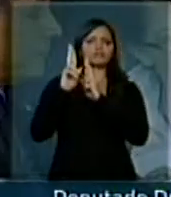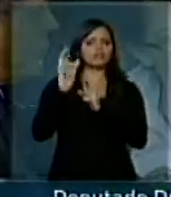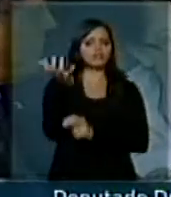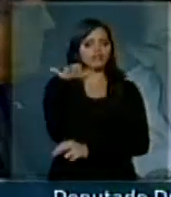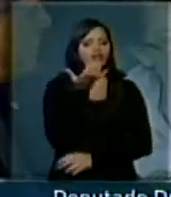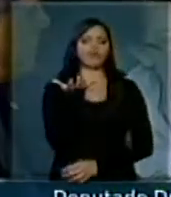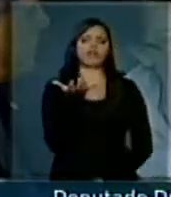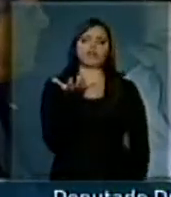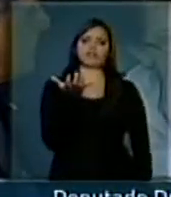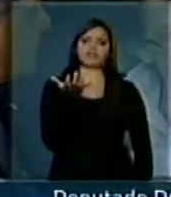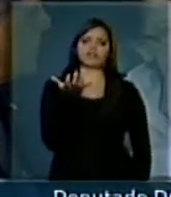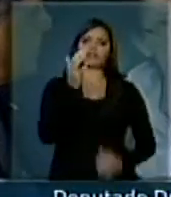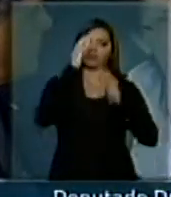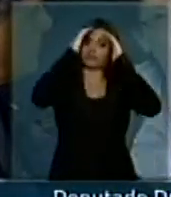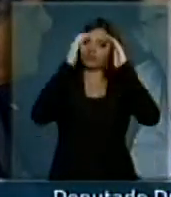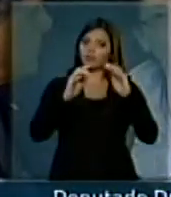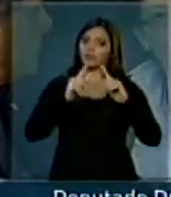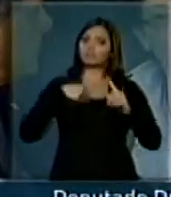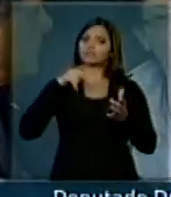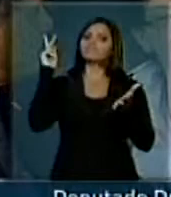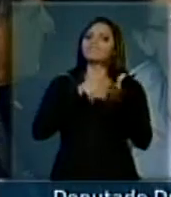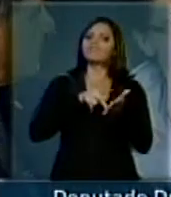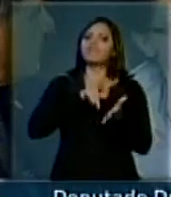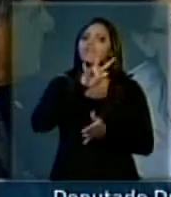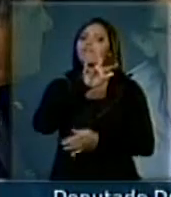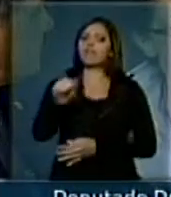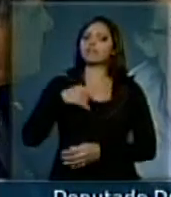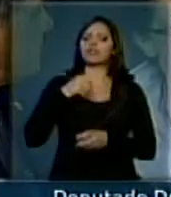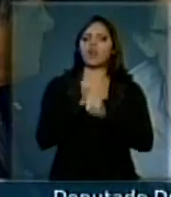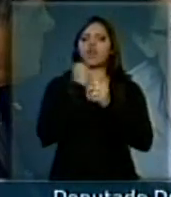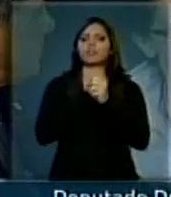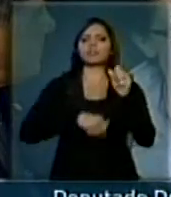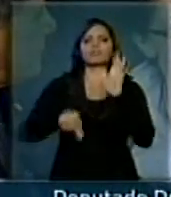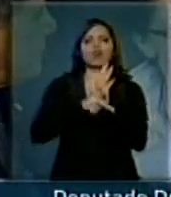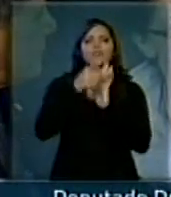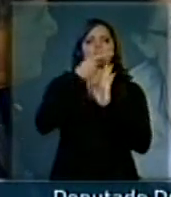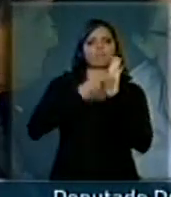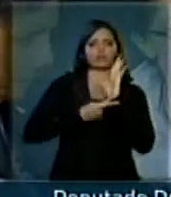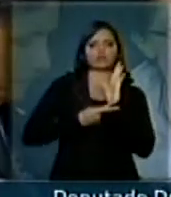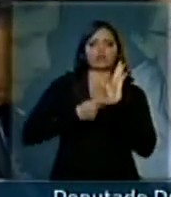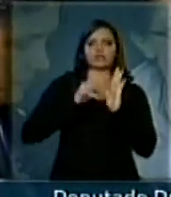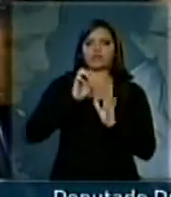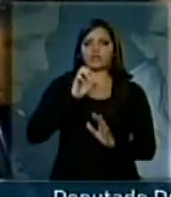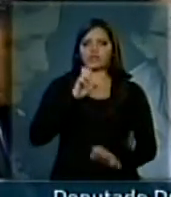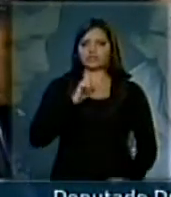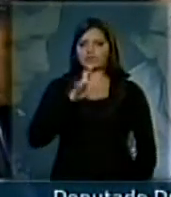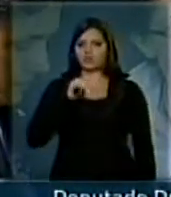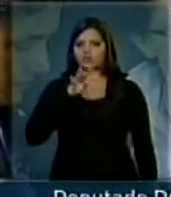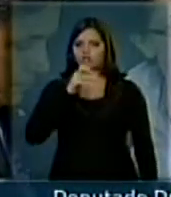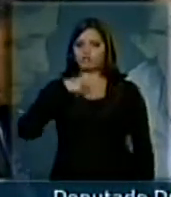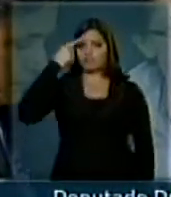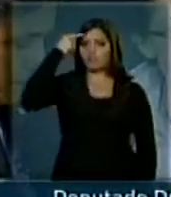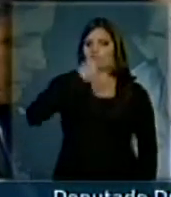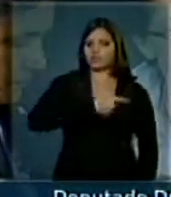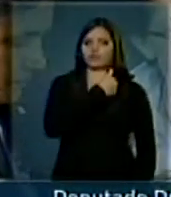espera que seja ou se efetivamente as obras serão fruto de projetos executivos.